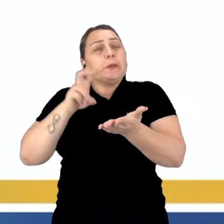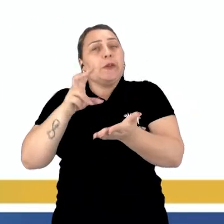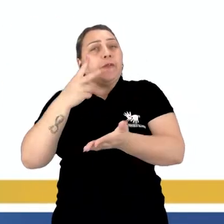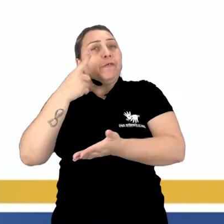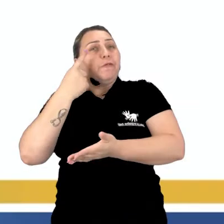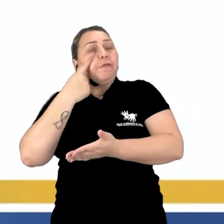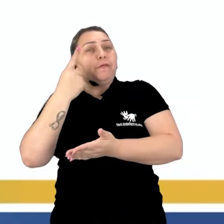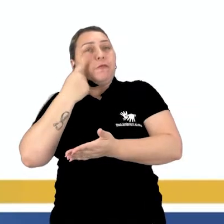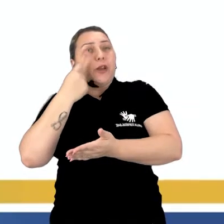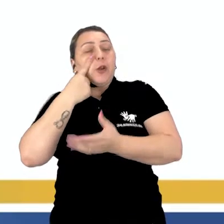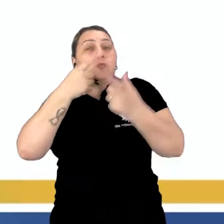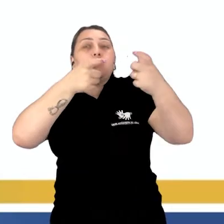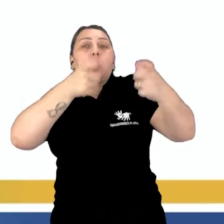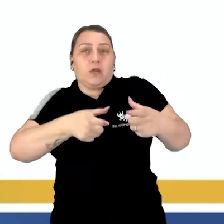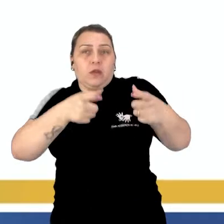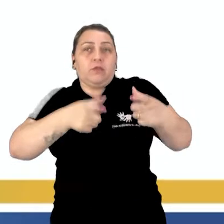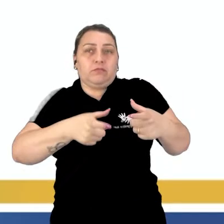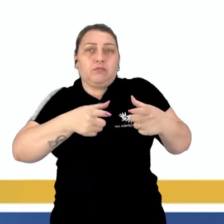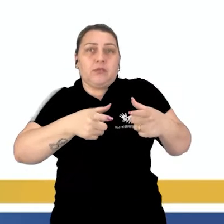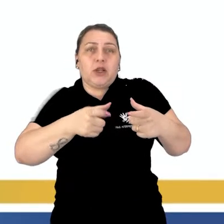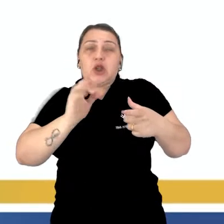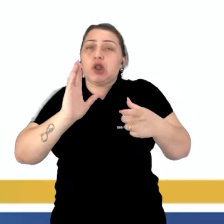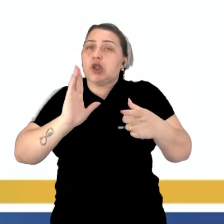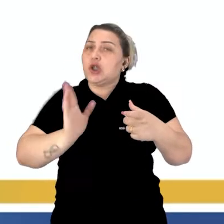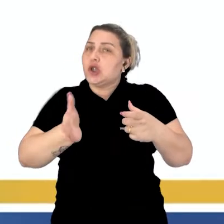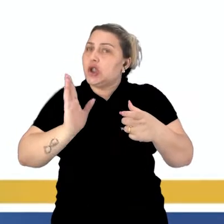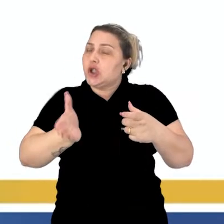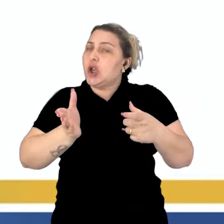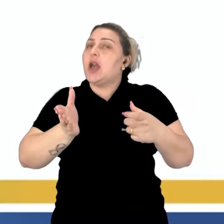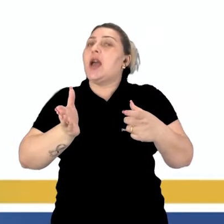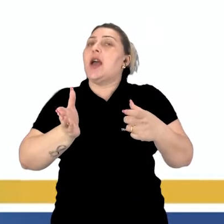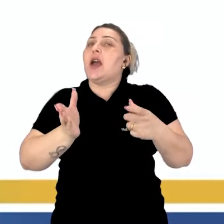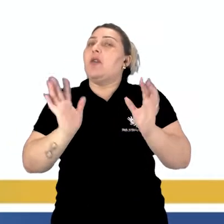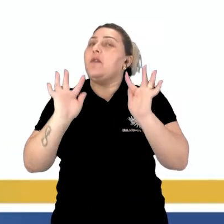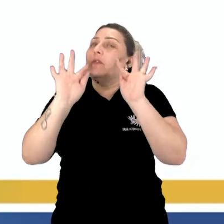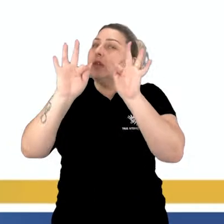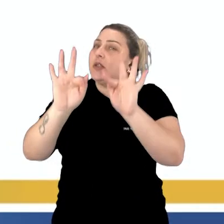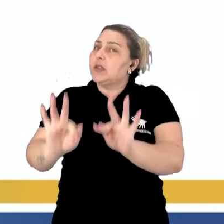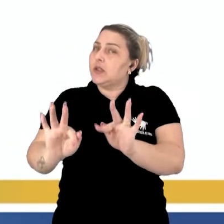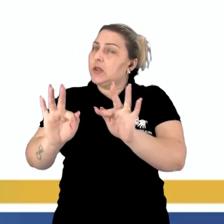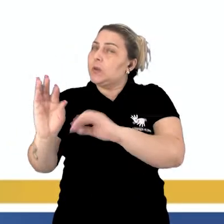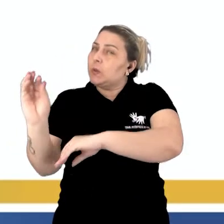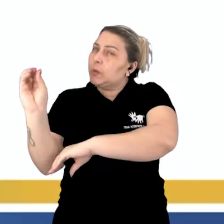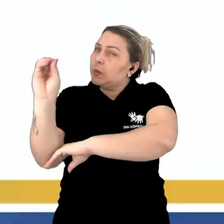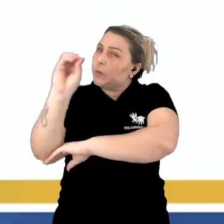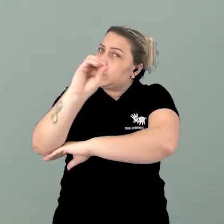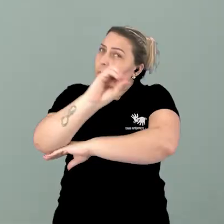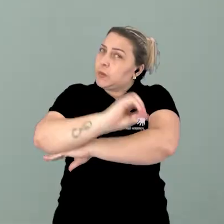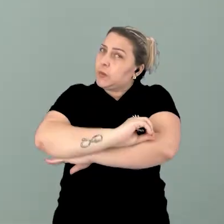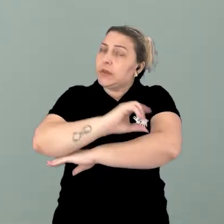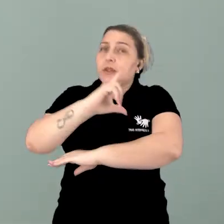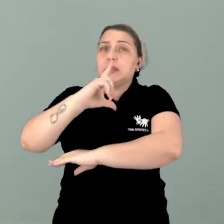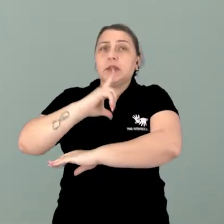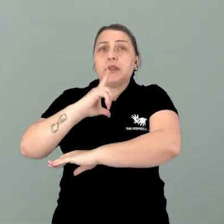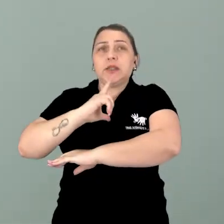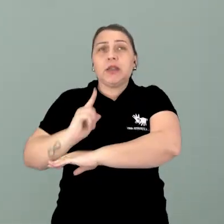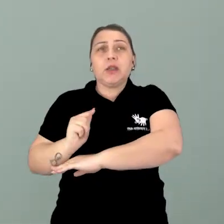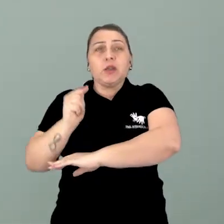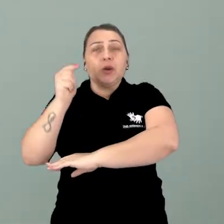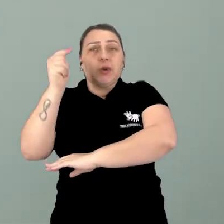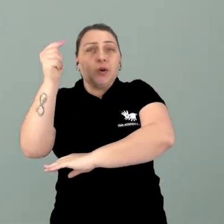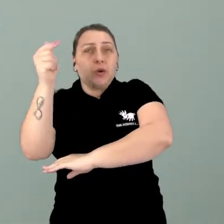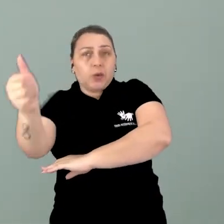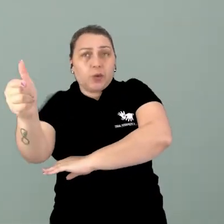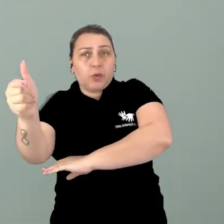gente observa ele em uma localização. Já quando o dia está findando, quando o dia está chegando ao fim, essa direção vai